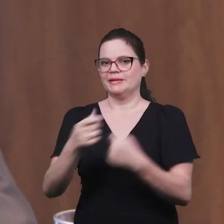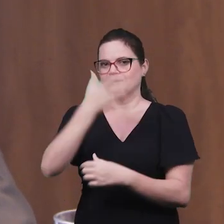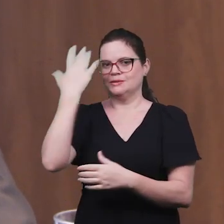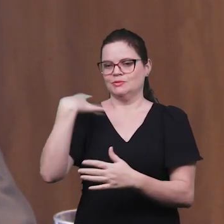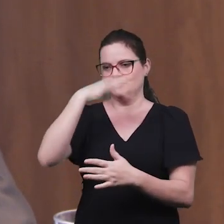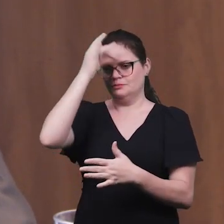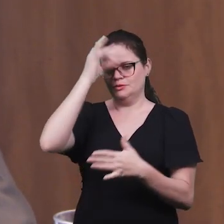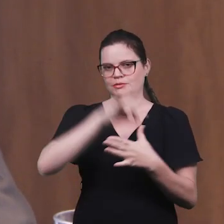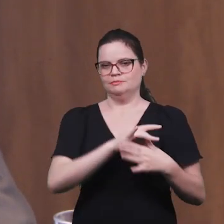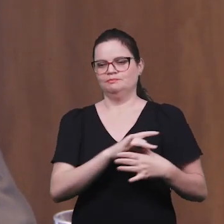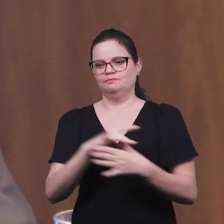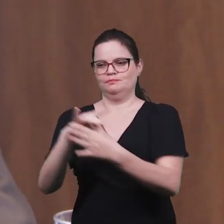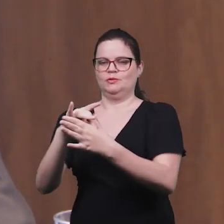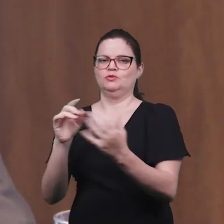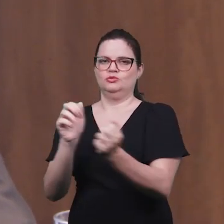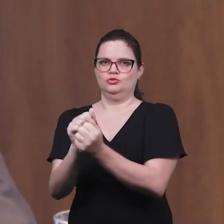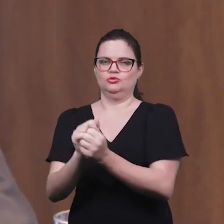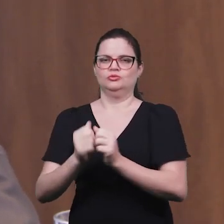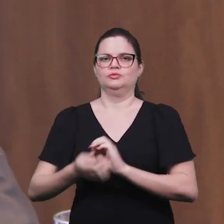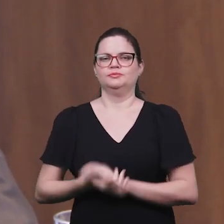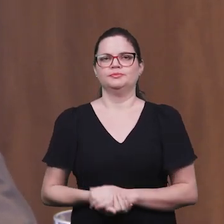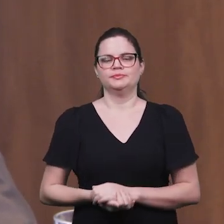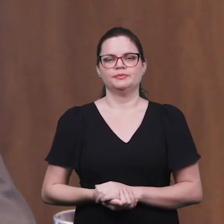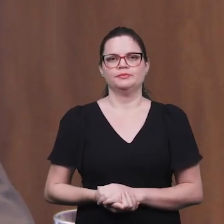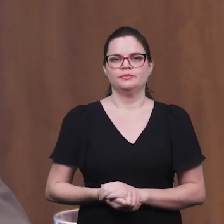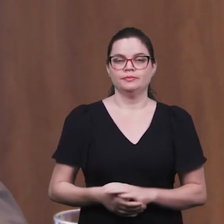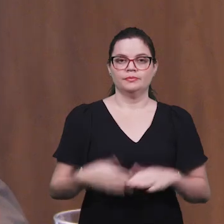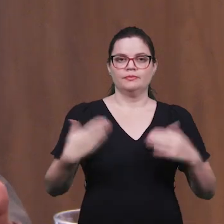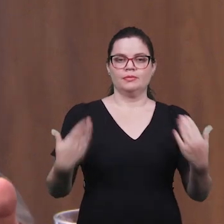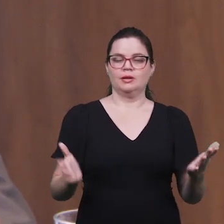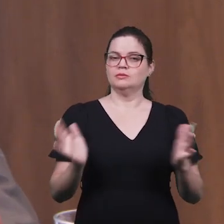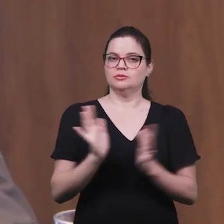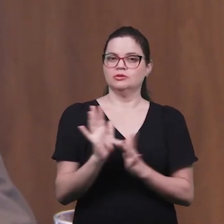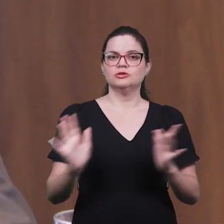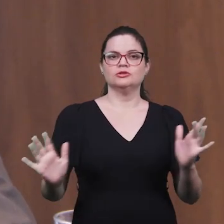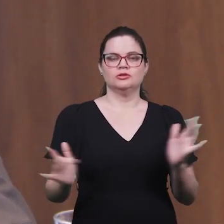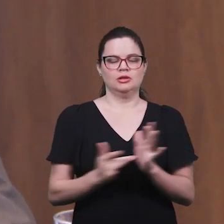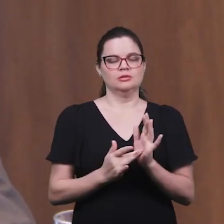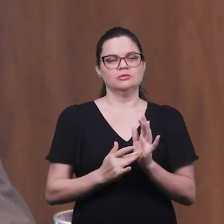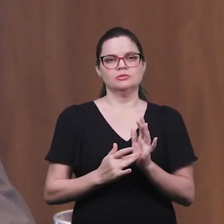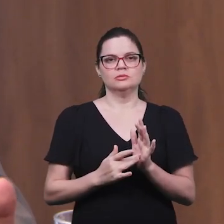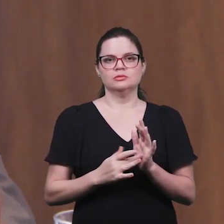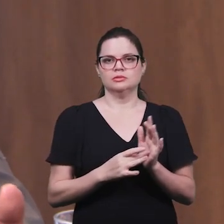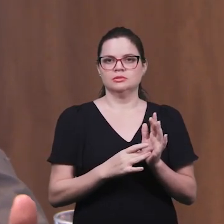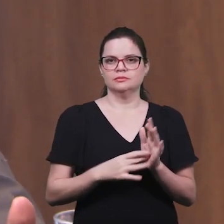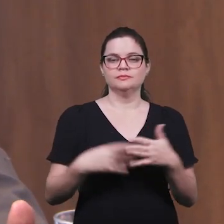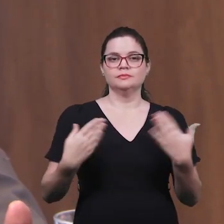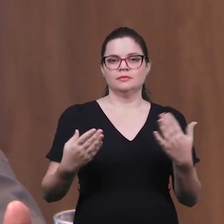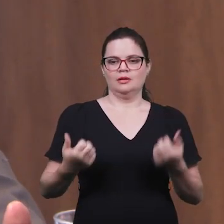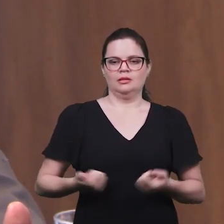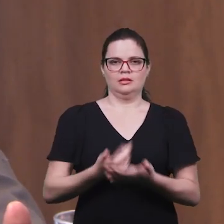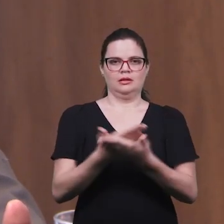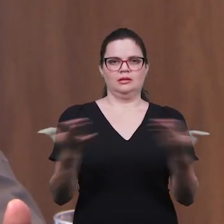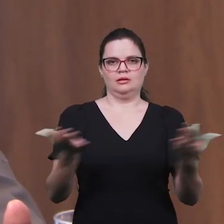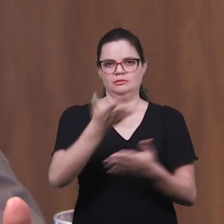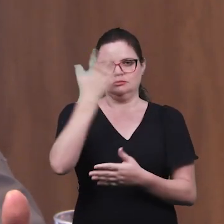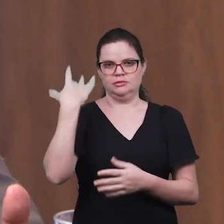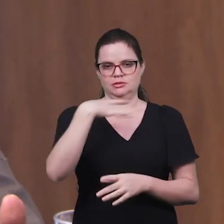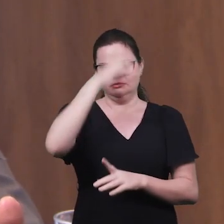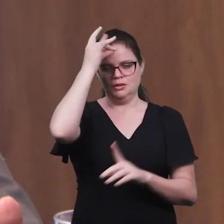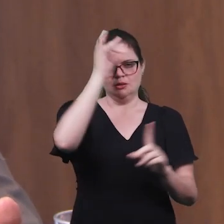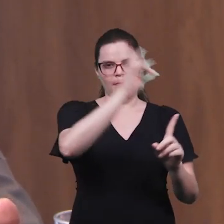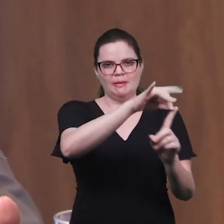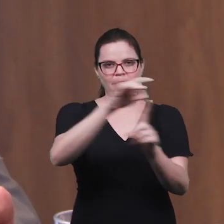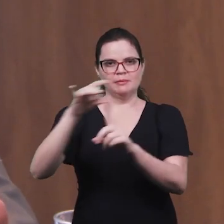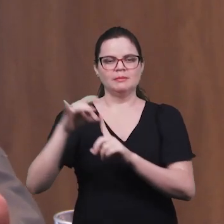for auxiliado pelo Espírito Santo. Então, Jesus, ele deixou o seu Espírito para que o